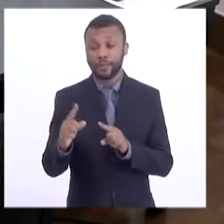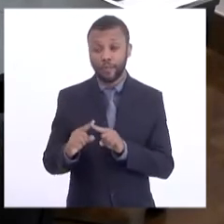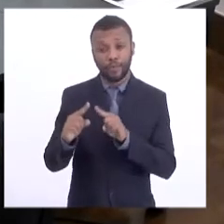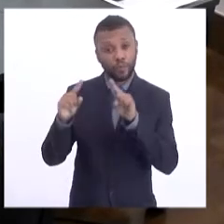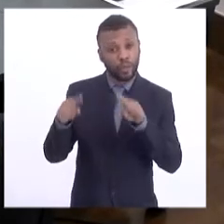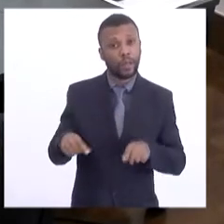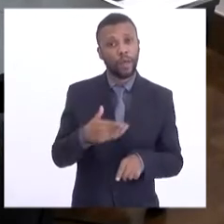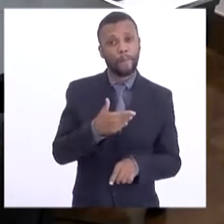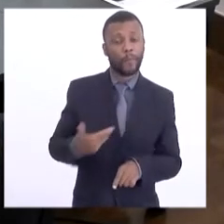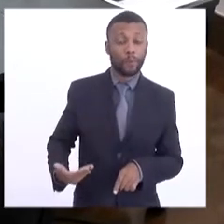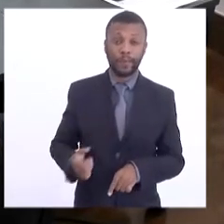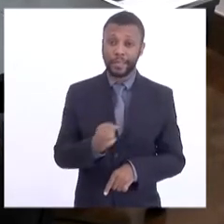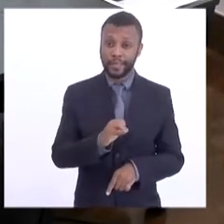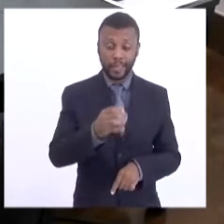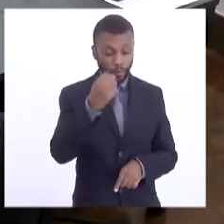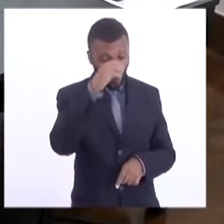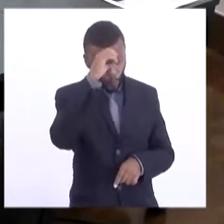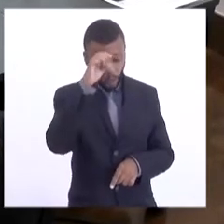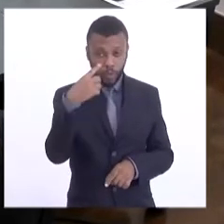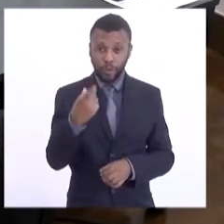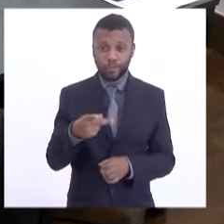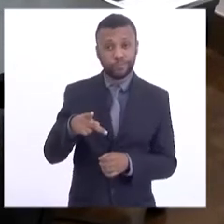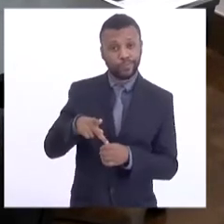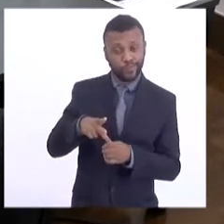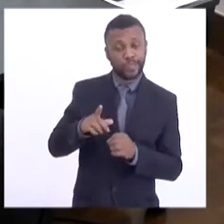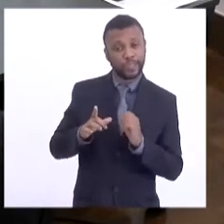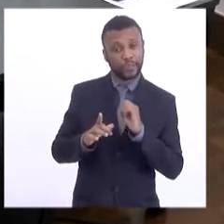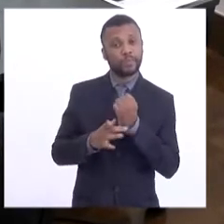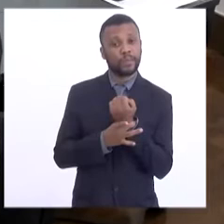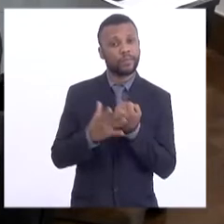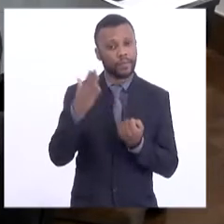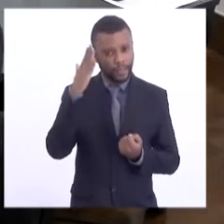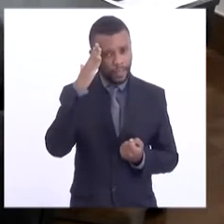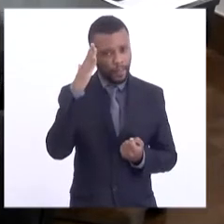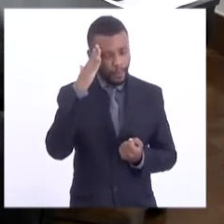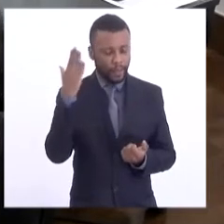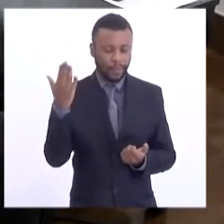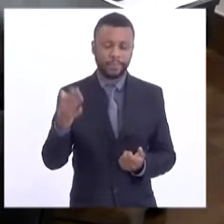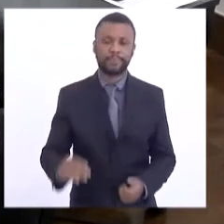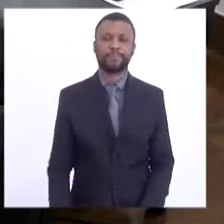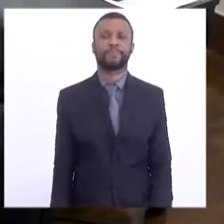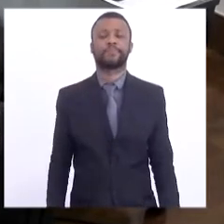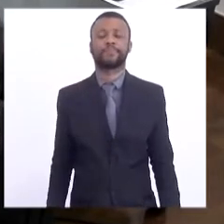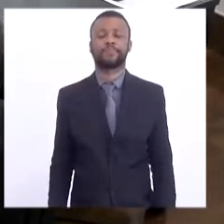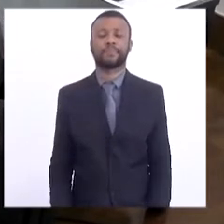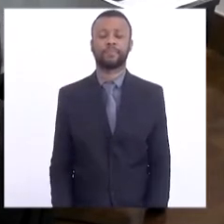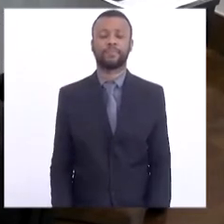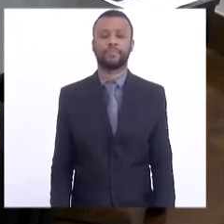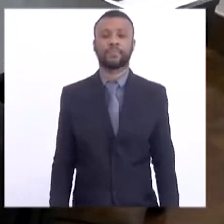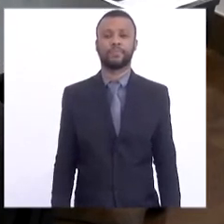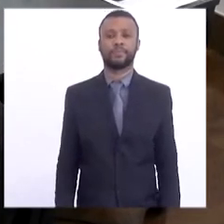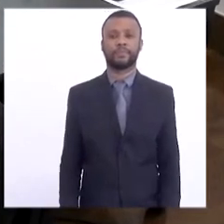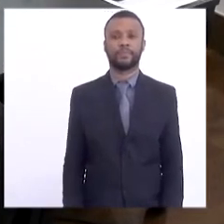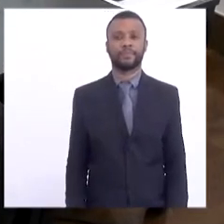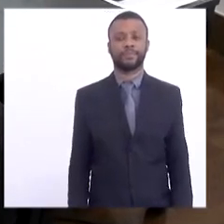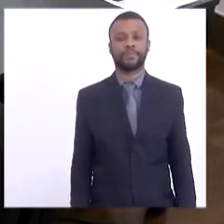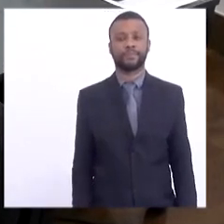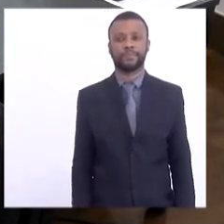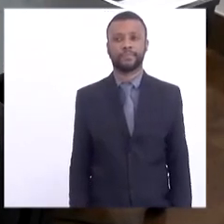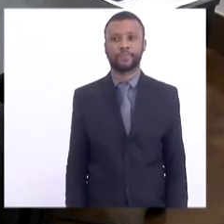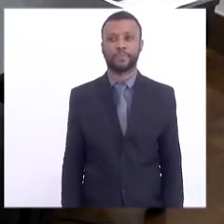por só não souber o nosso procurador seguramente Faber a vale para um ou para outro não